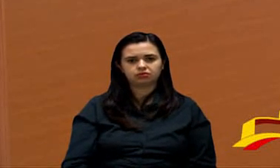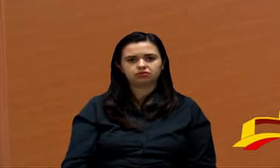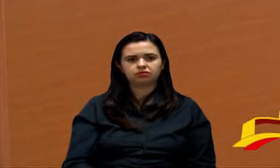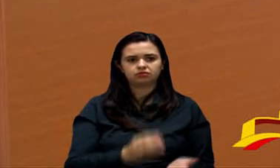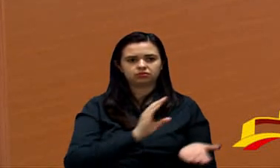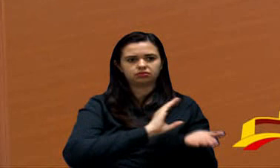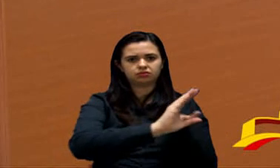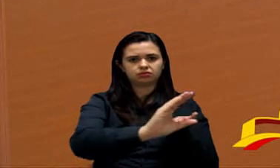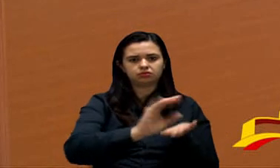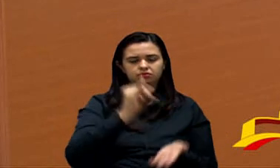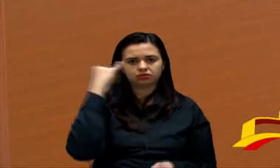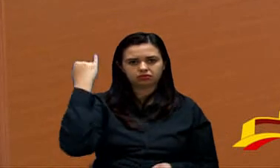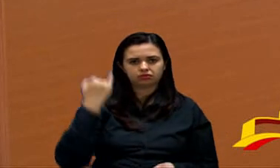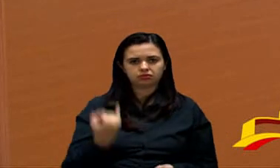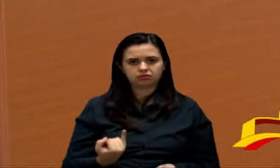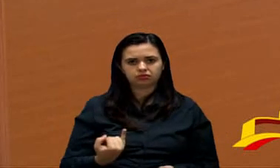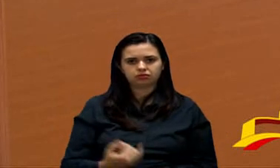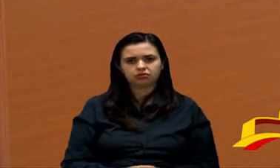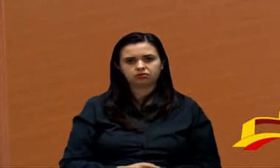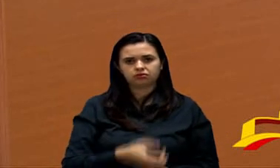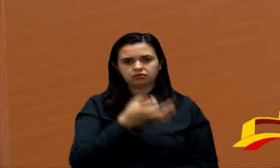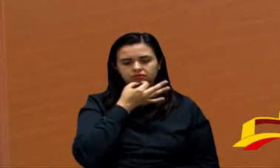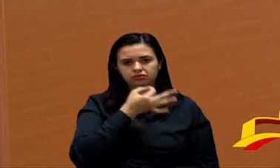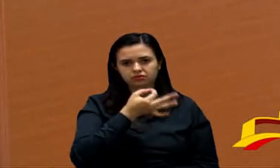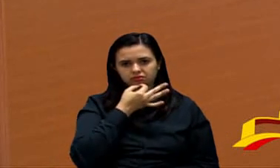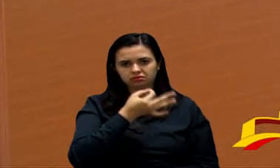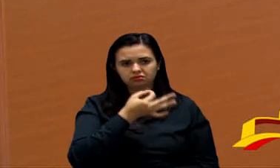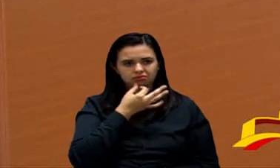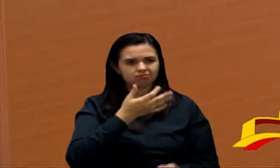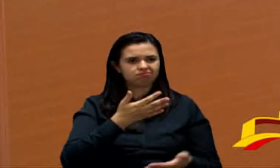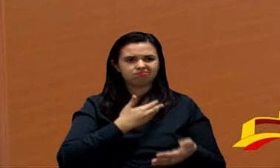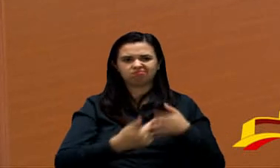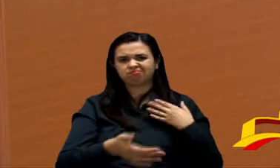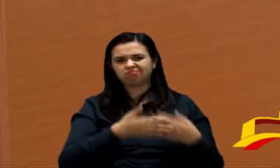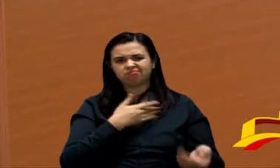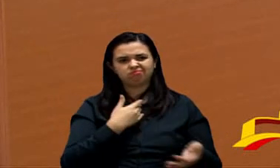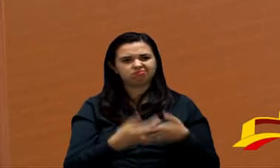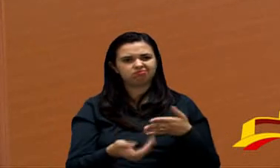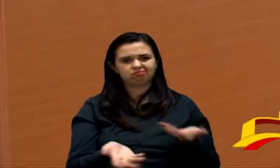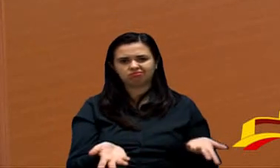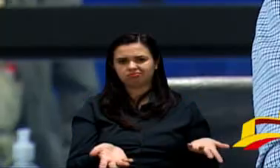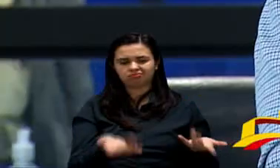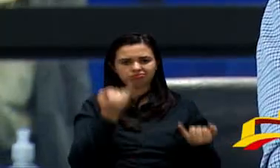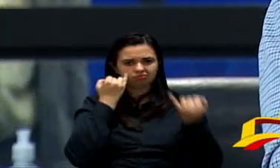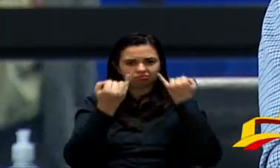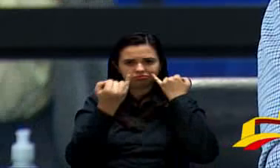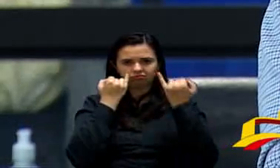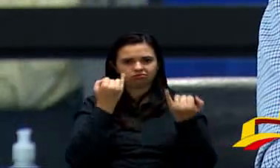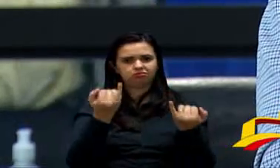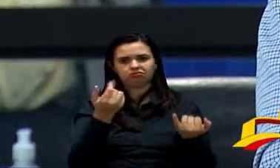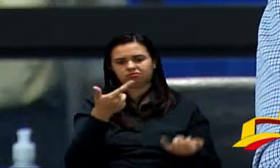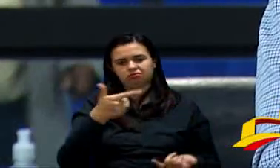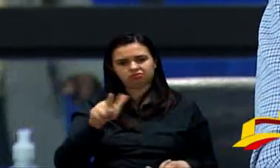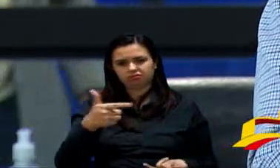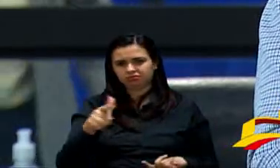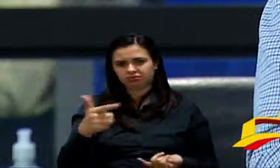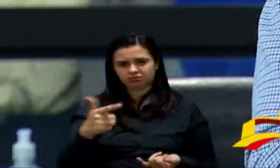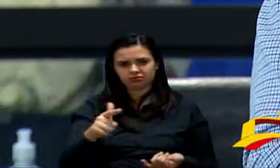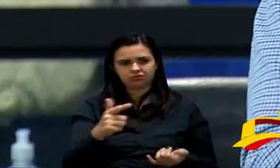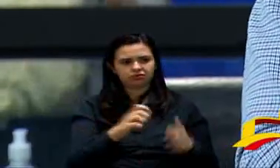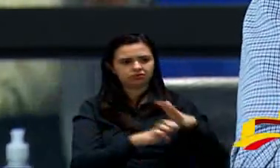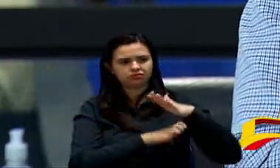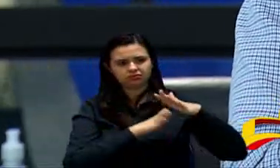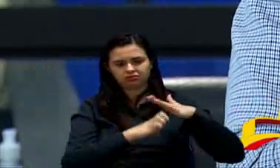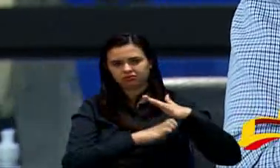Encaminhamento, vereador Yara. Essa moção não leva a nada, ela é mal informada. Os empresários que não entregaram e